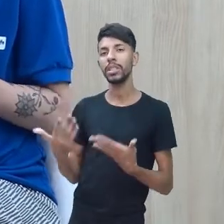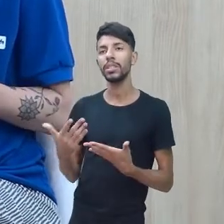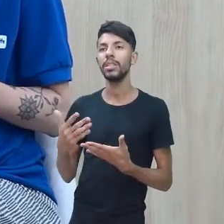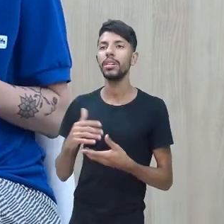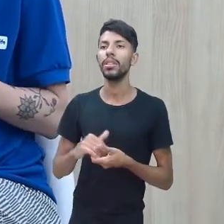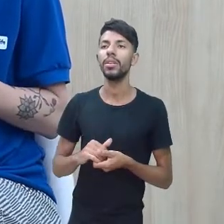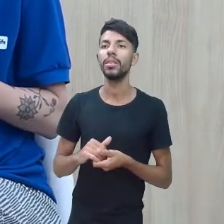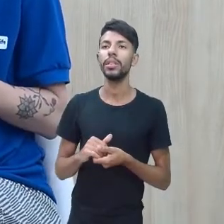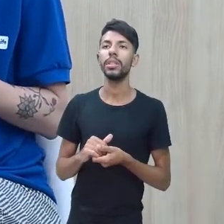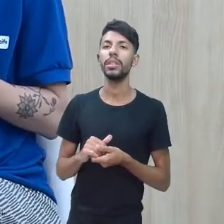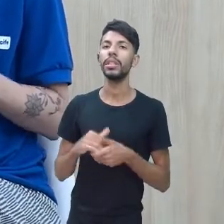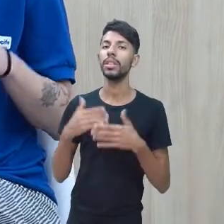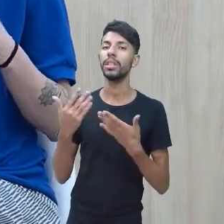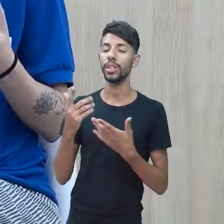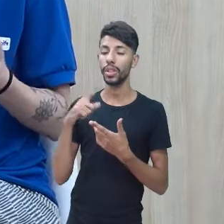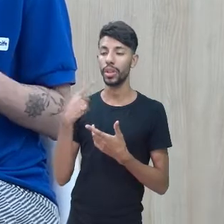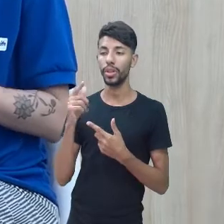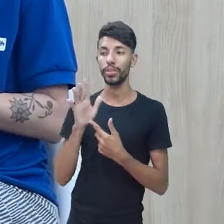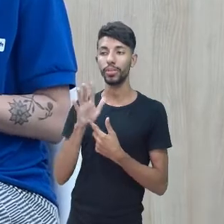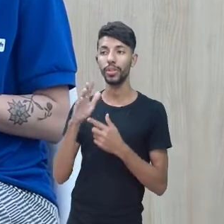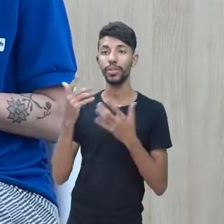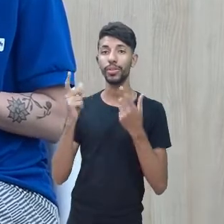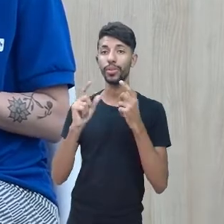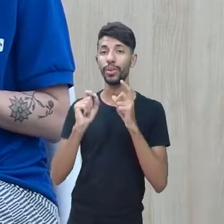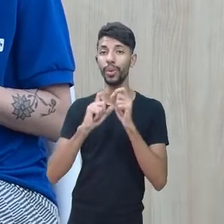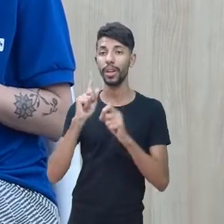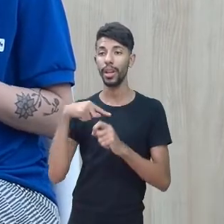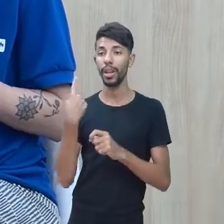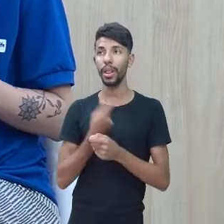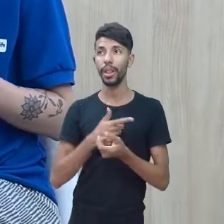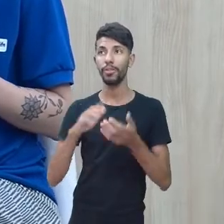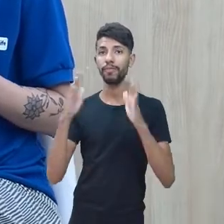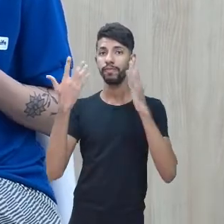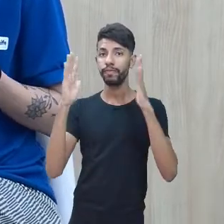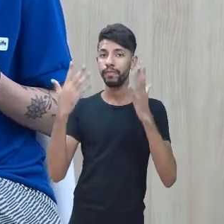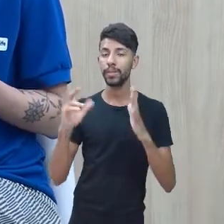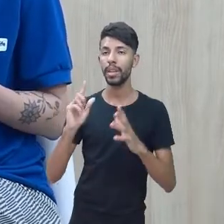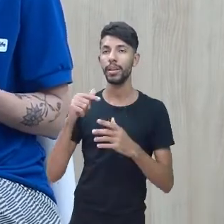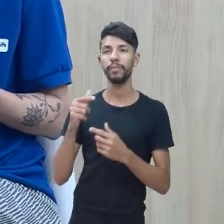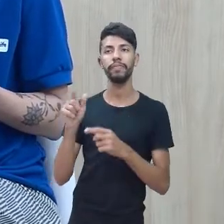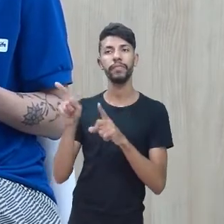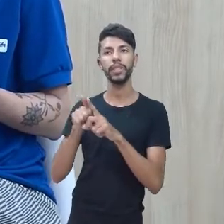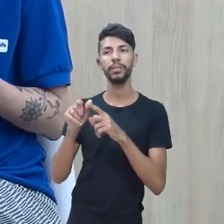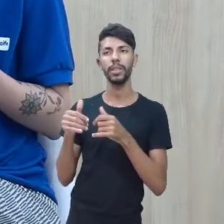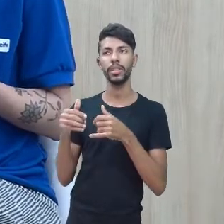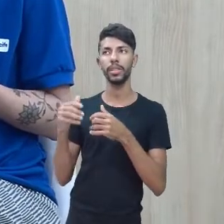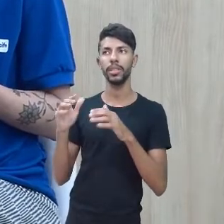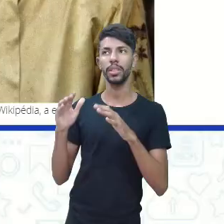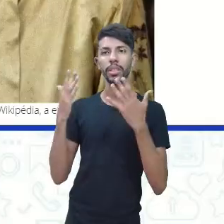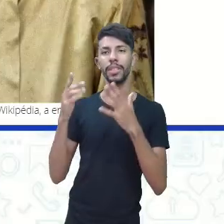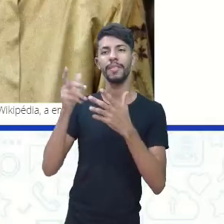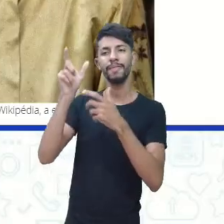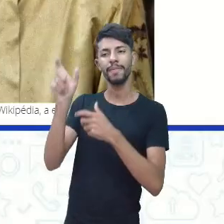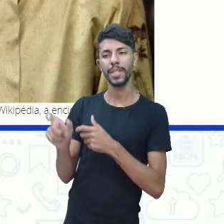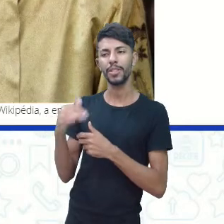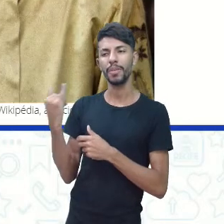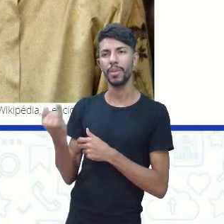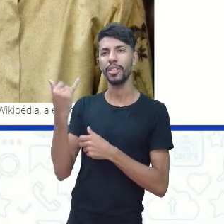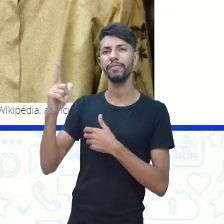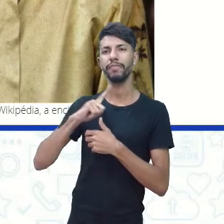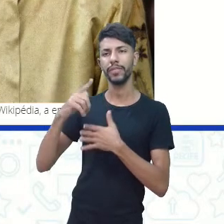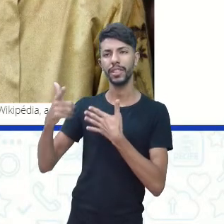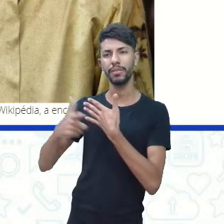gente dá aqui os nossos aplausos, né, os méritos a essa figura tão importante, que teve um papel